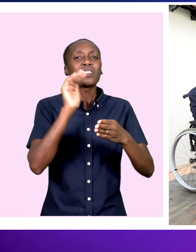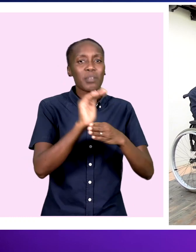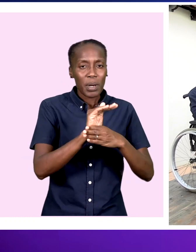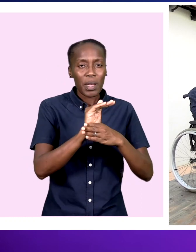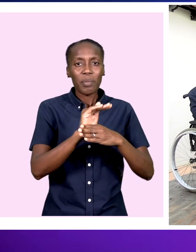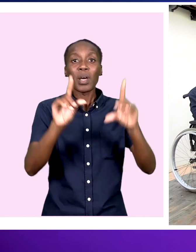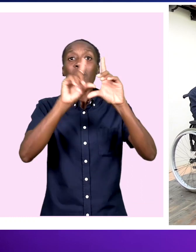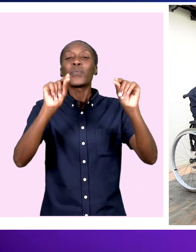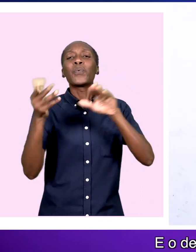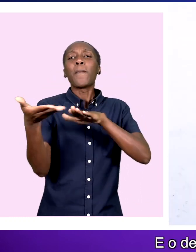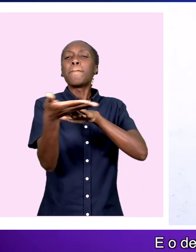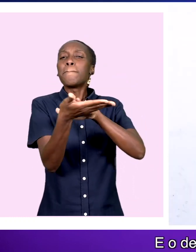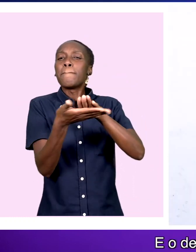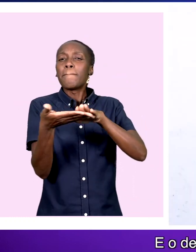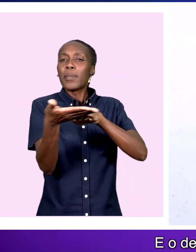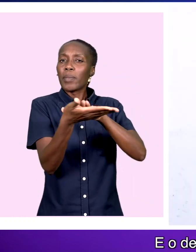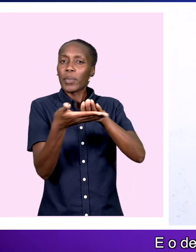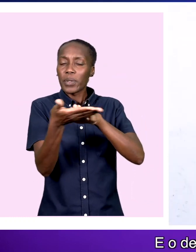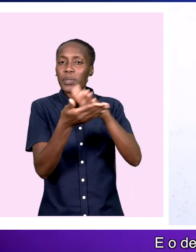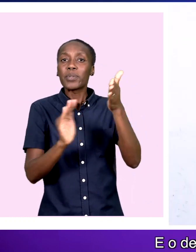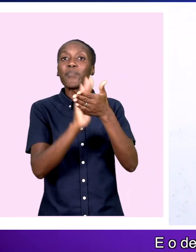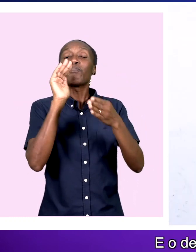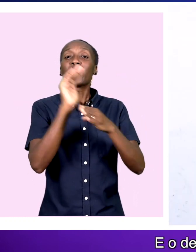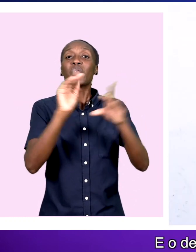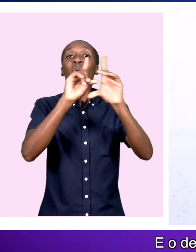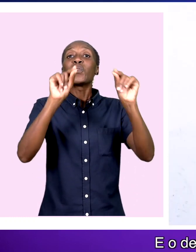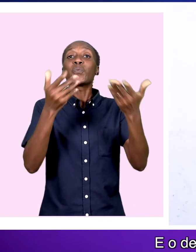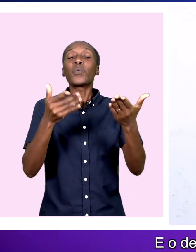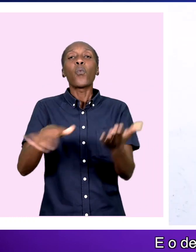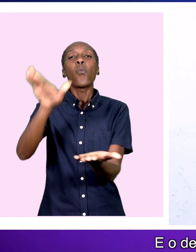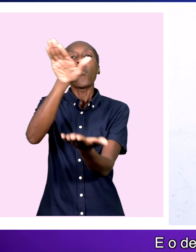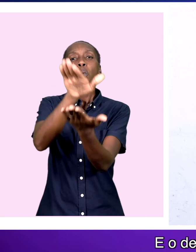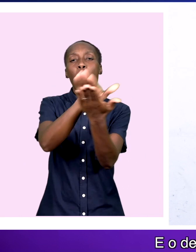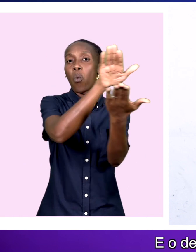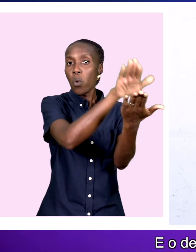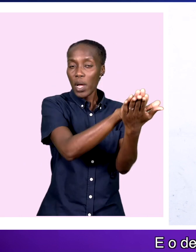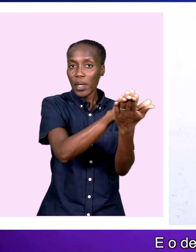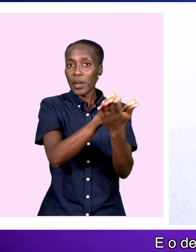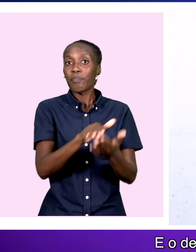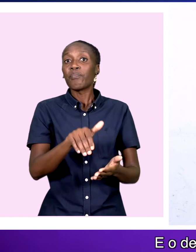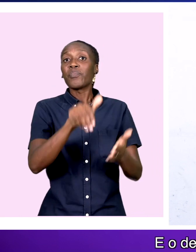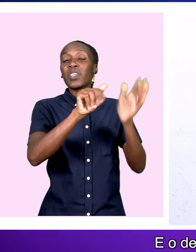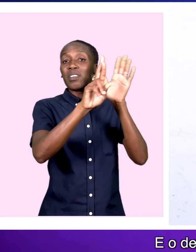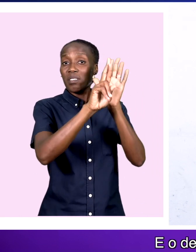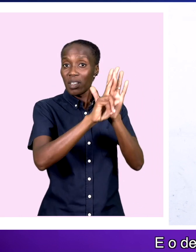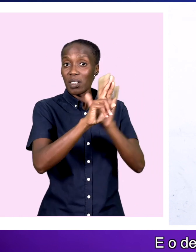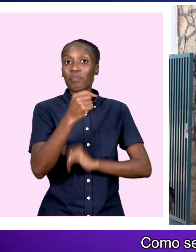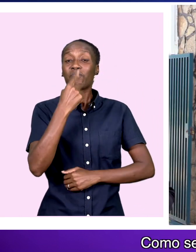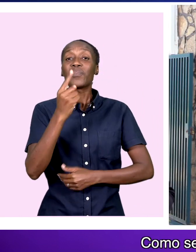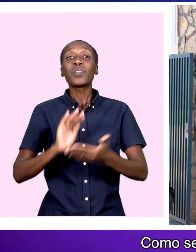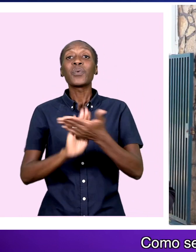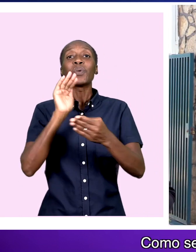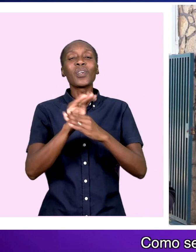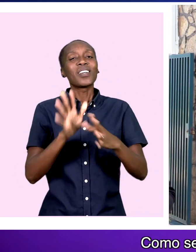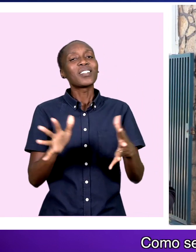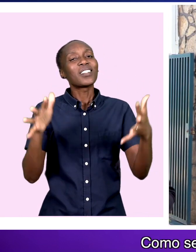em termos físicos. E o decreto sobre acessibilidade é claro em relação a essas situações, não é?